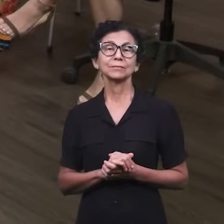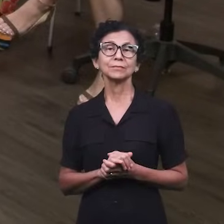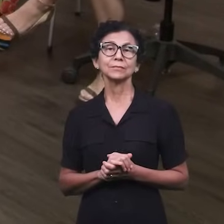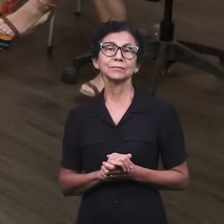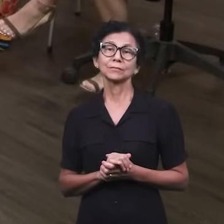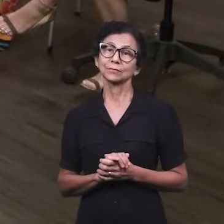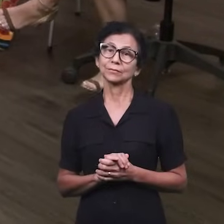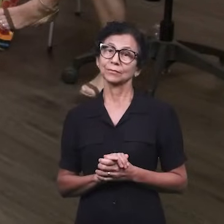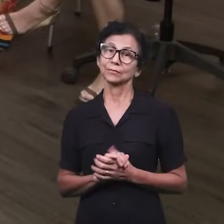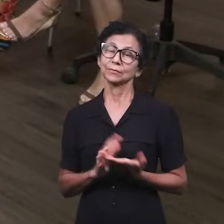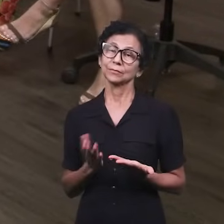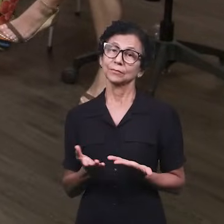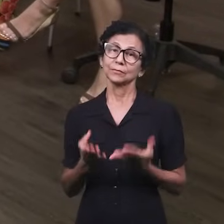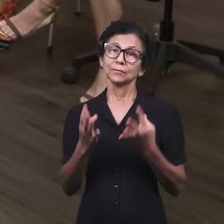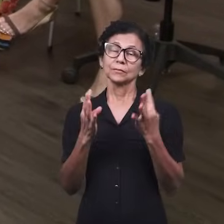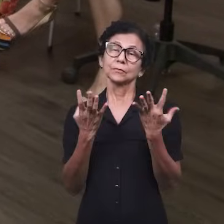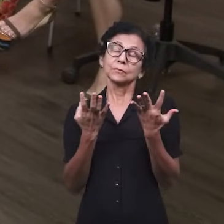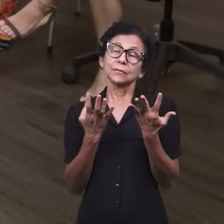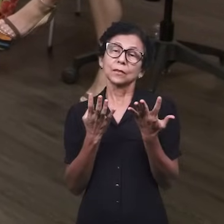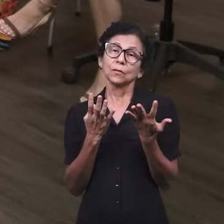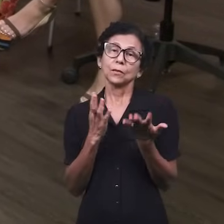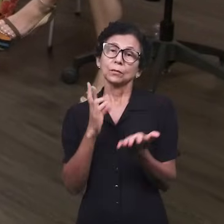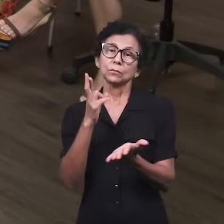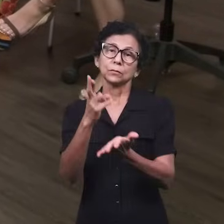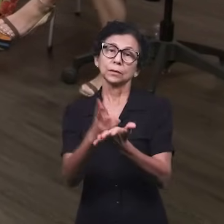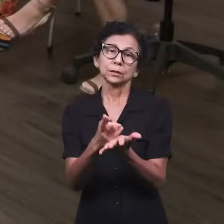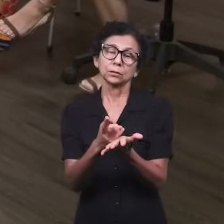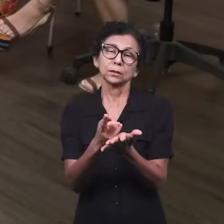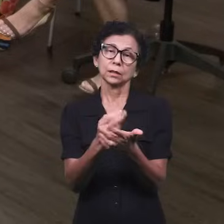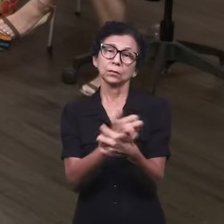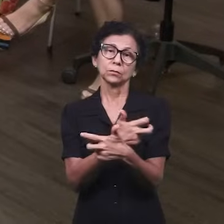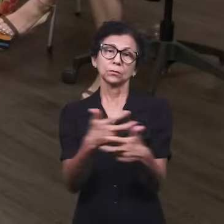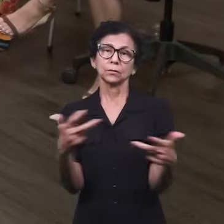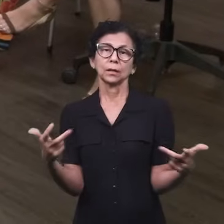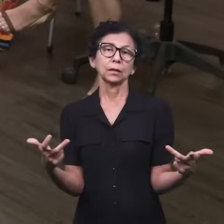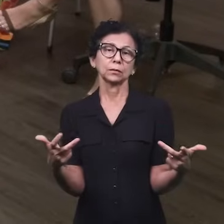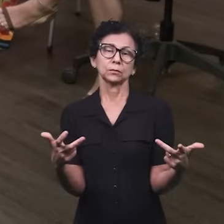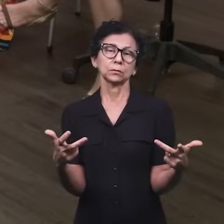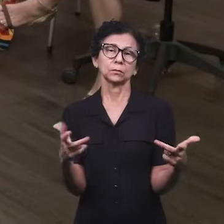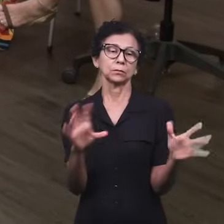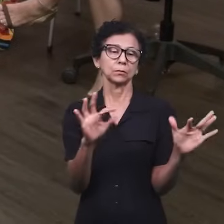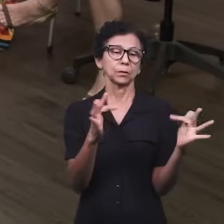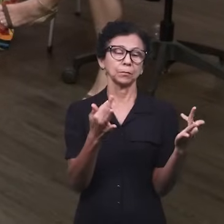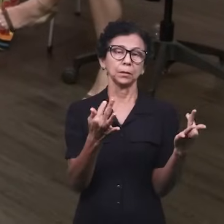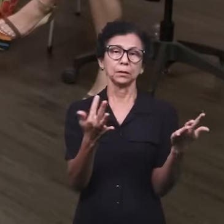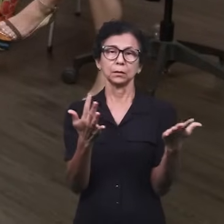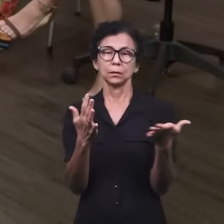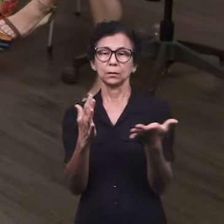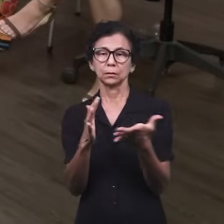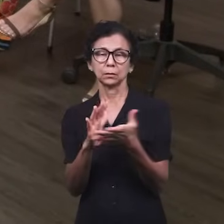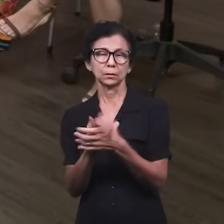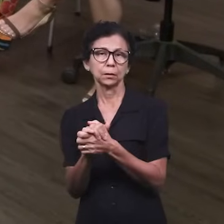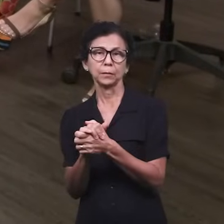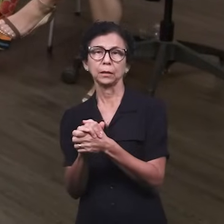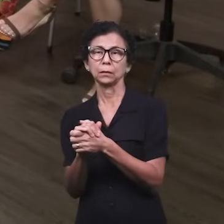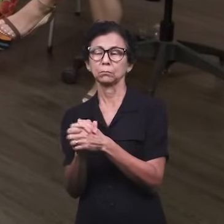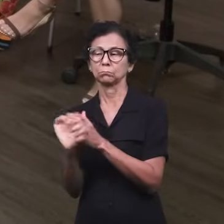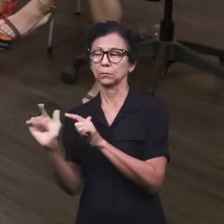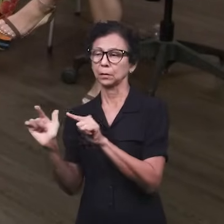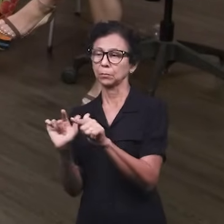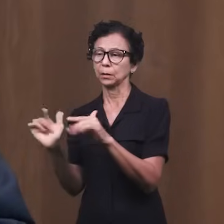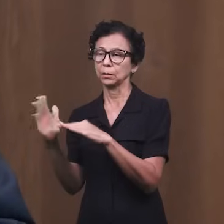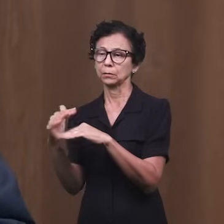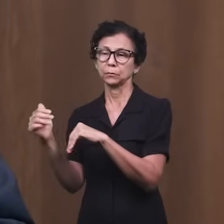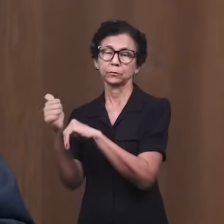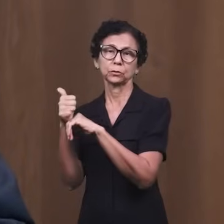ela vai se refletir em diversos aspectos da nossa vida não só na vida espiritual mas da nossa vida familiar na vida conjugal